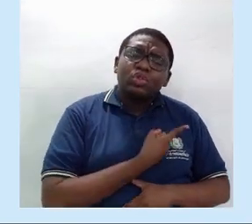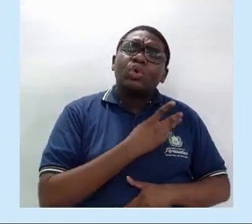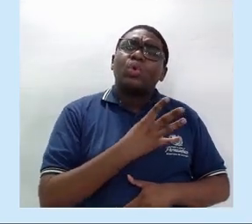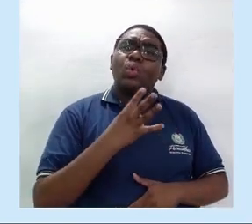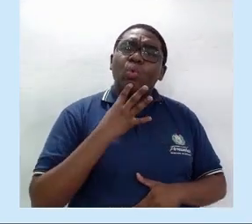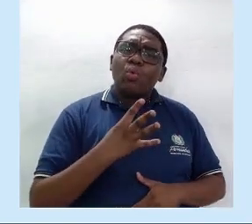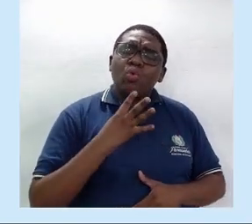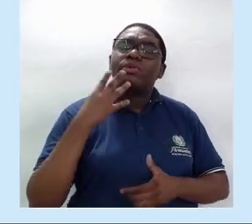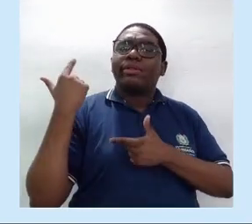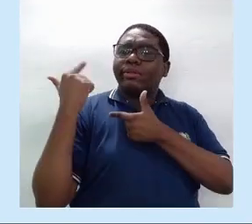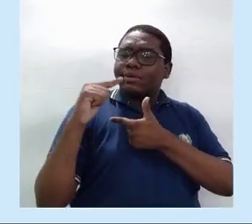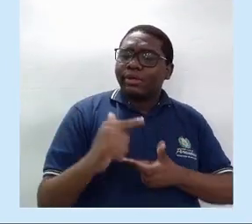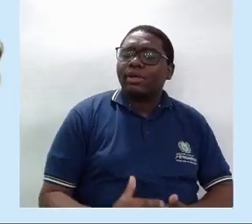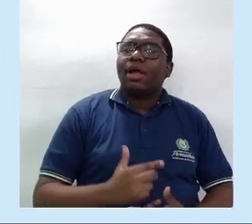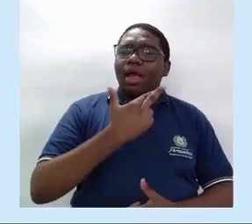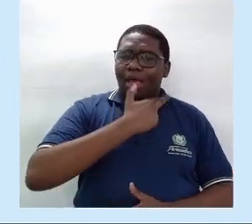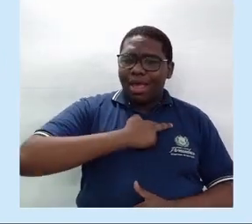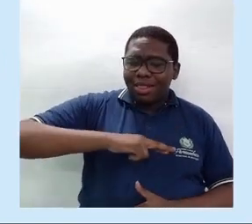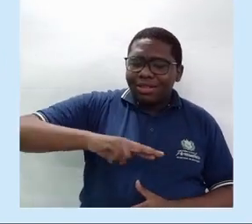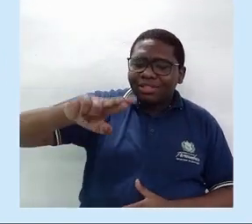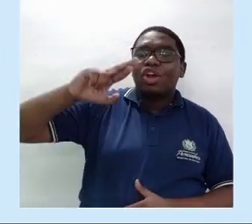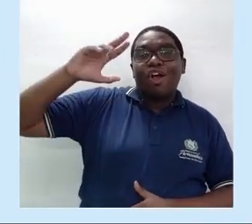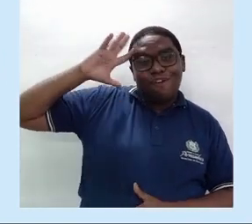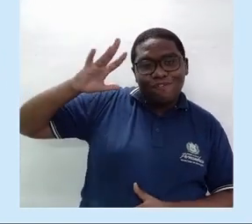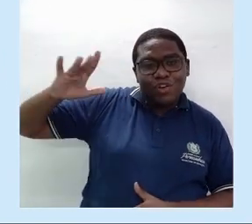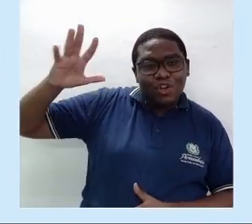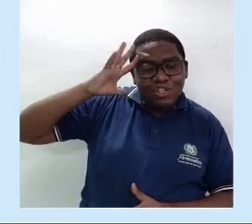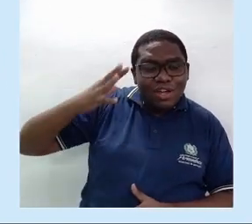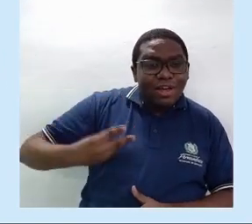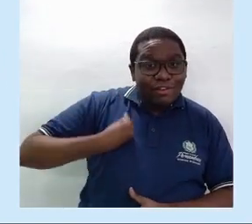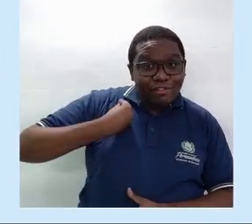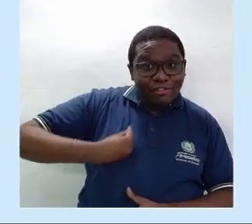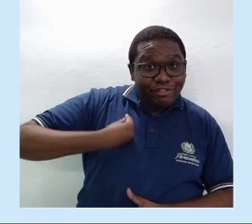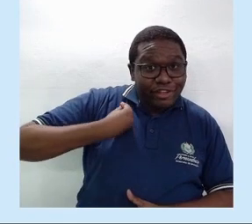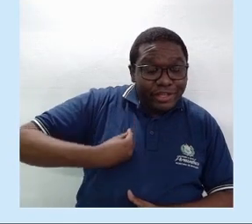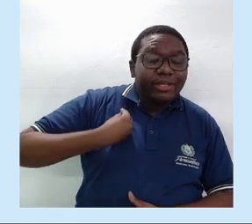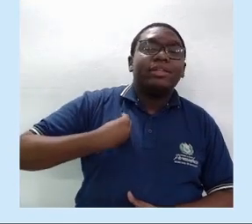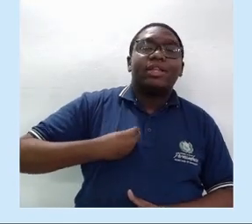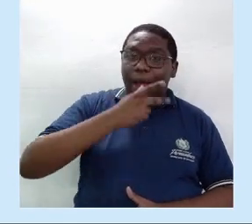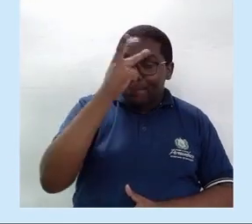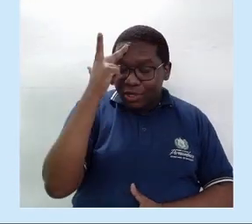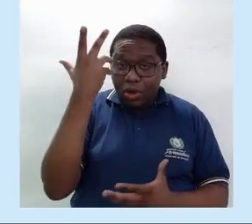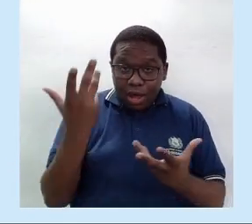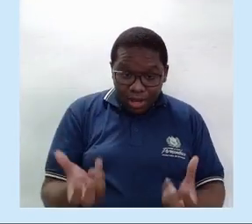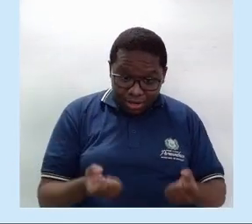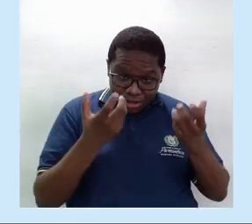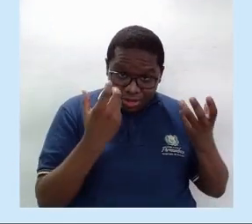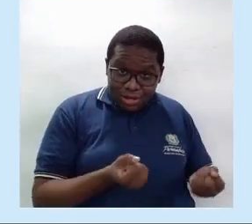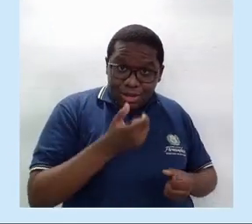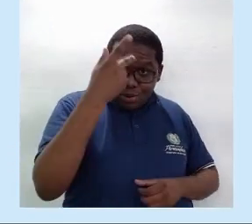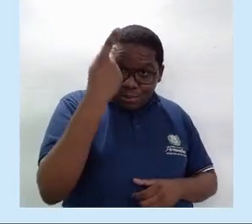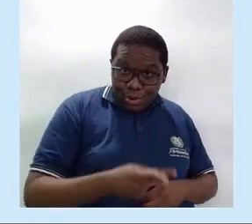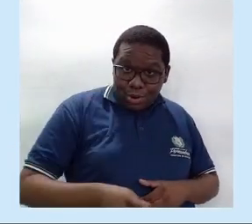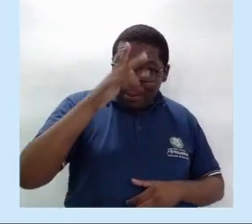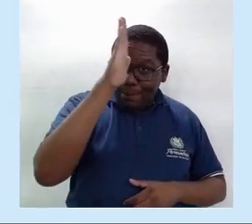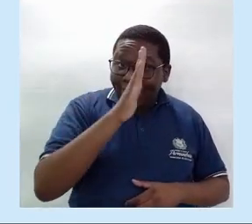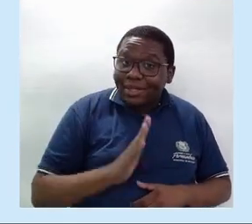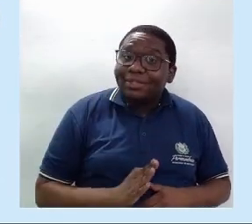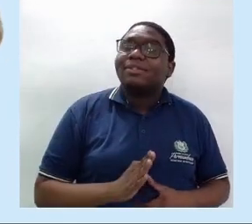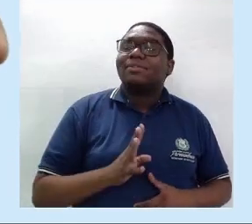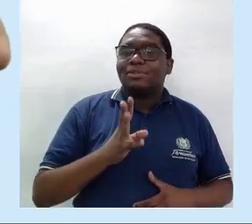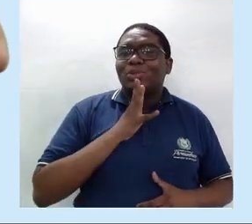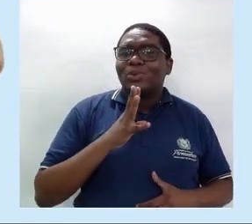grandes tradições religiosas e filosofias de vida com mais adeptos no Brasil. Isso é